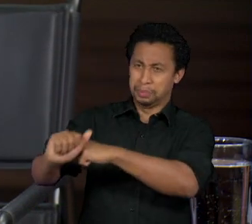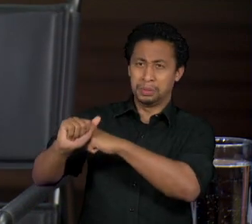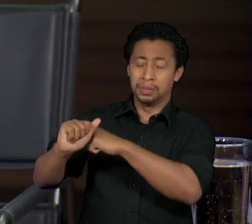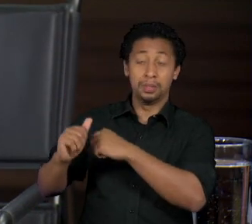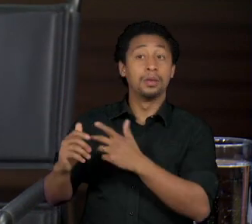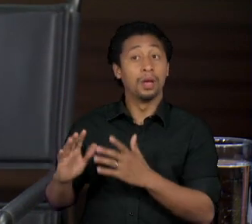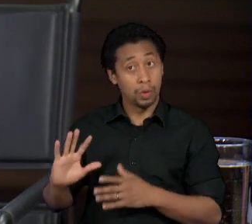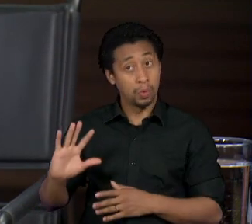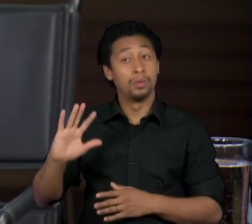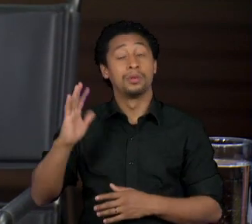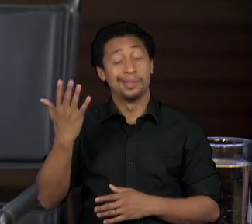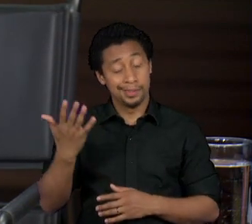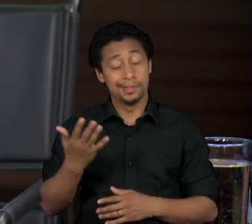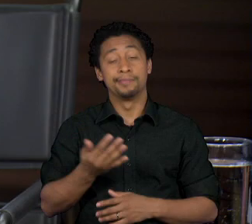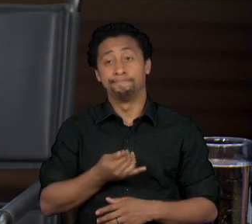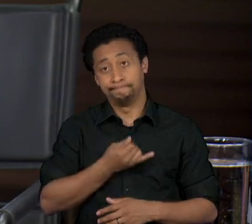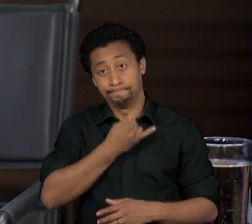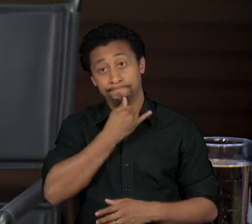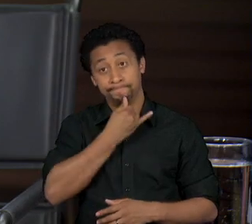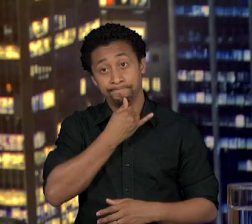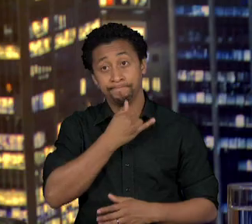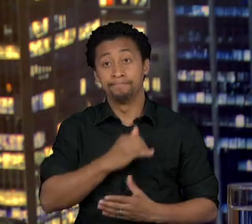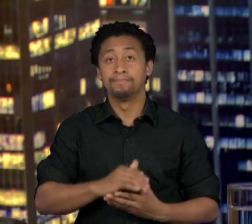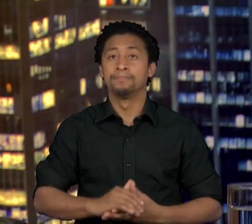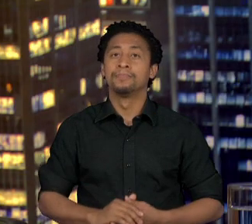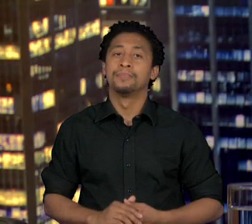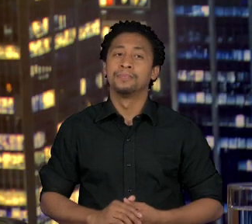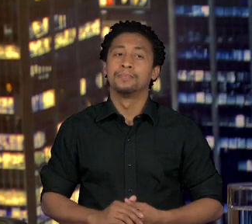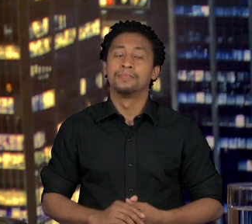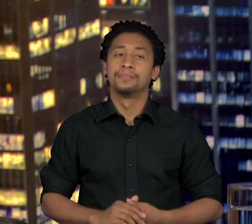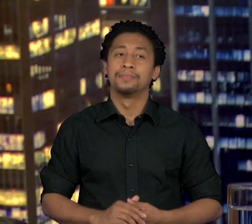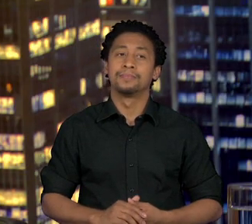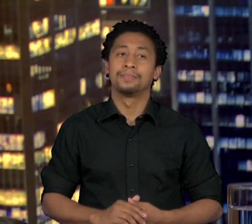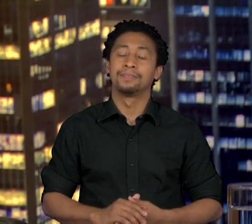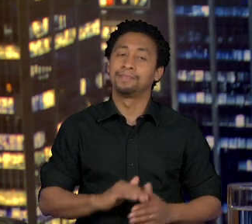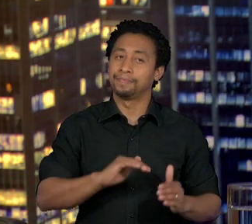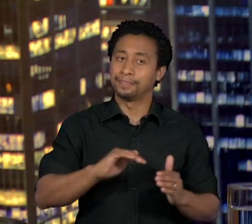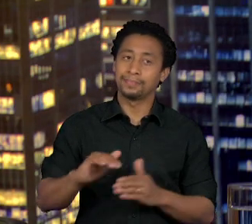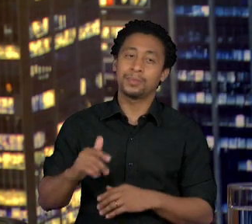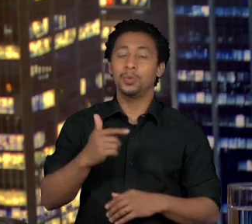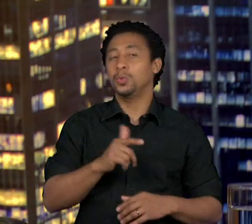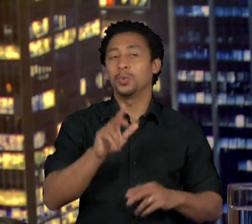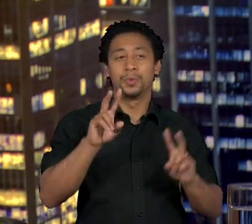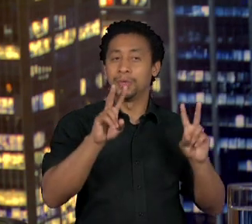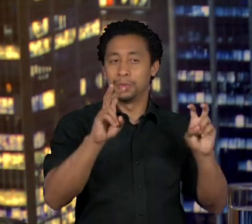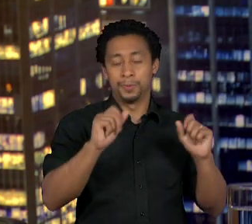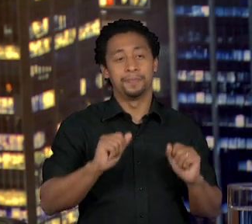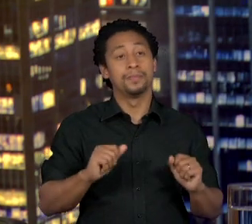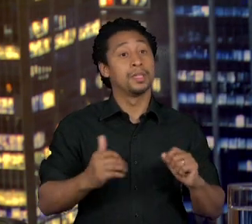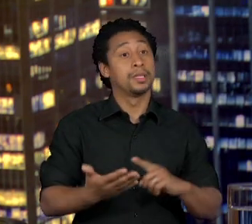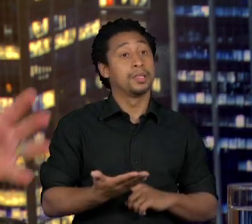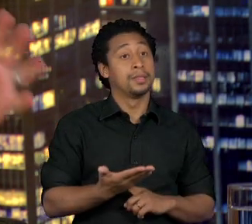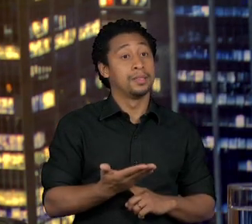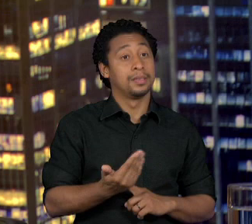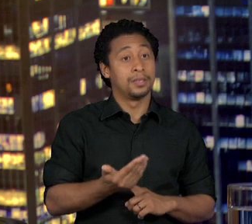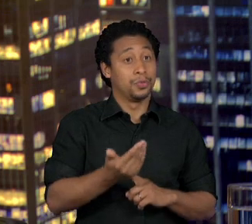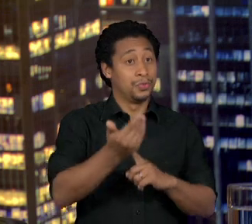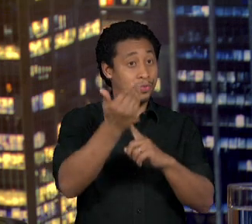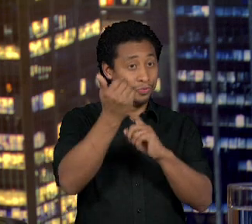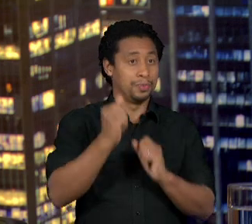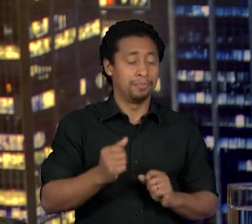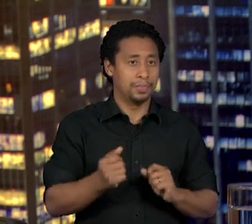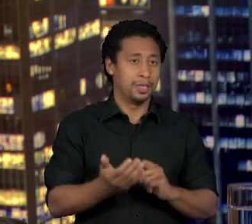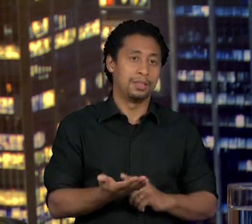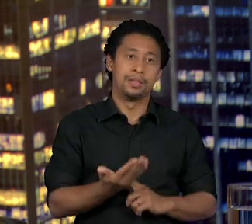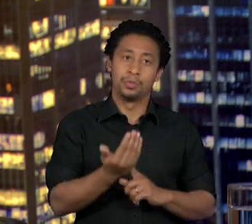infelizmente tem acontecido com uma certa frequência. Sim. Agora uma outra questão é o papel da tecnologia, né? A relação dela com a